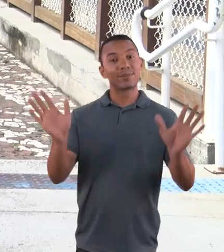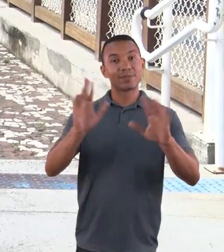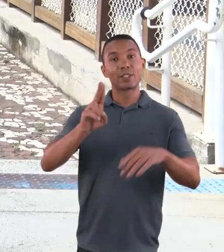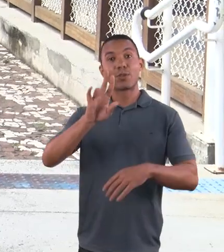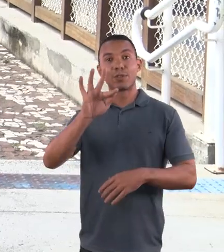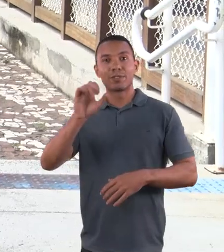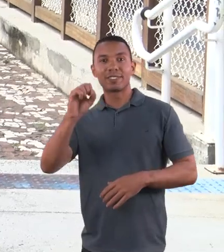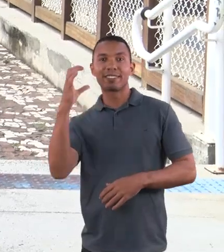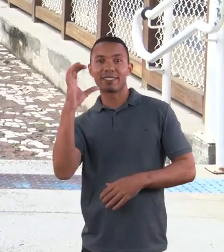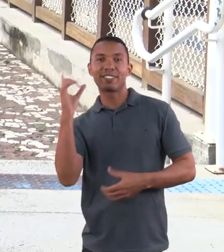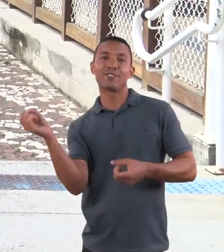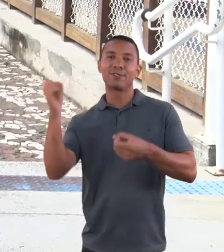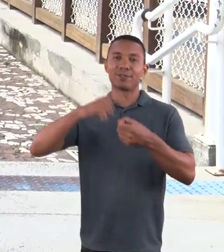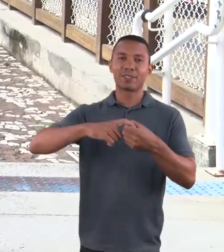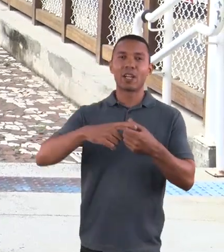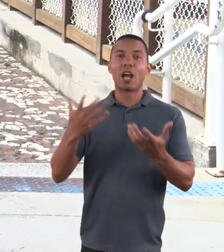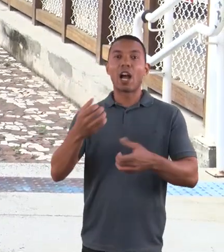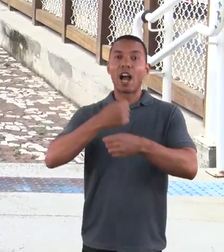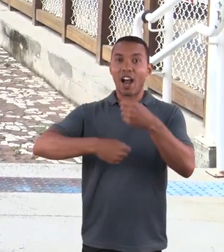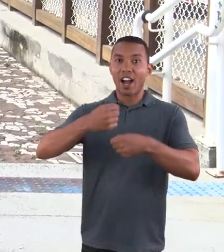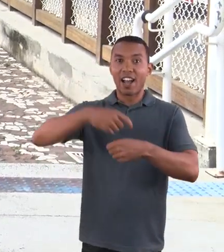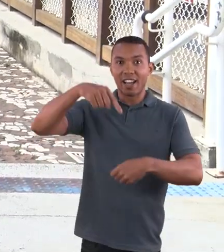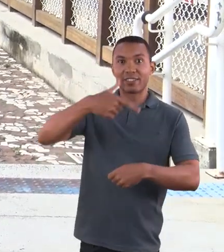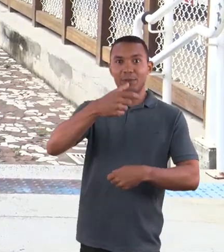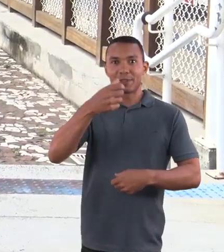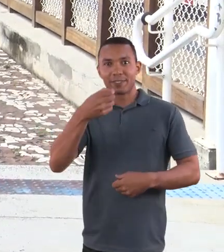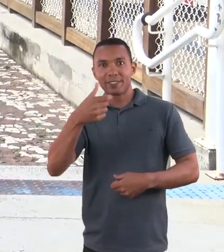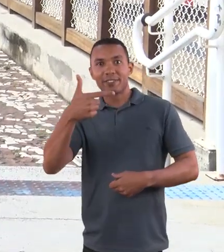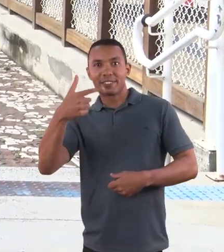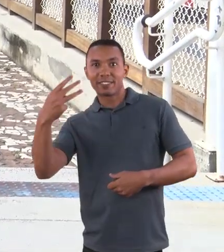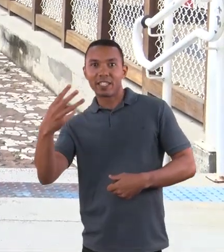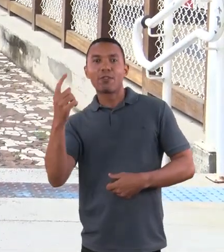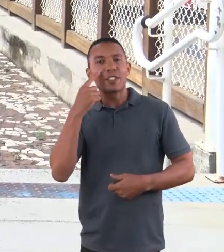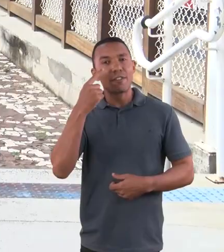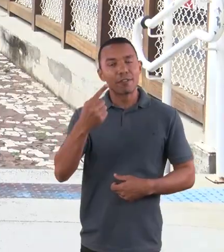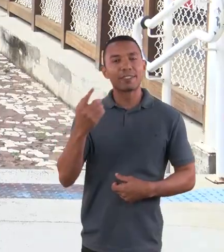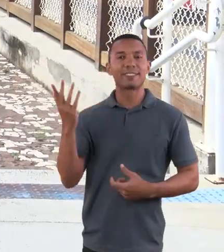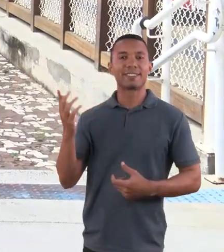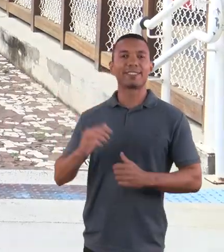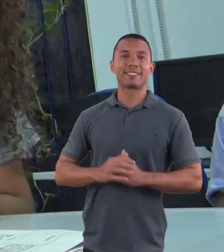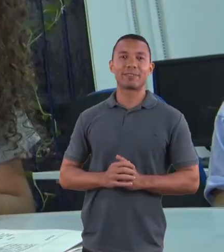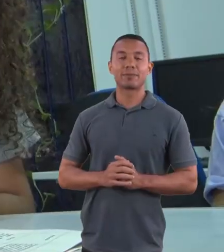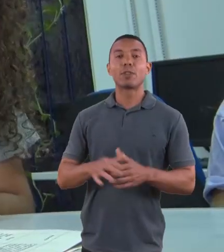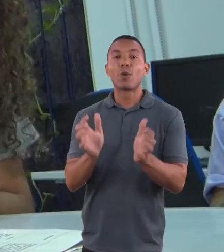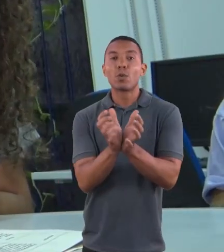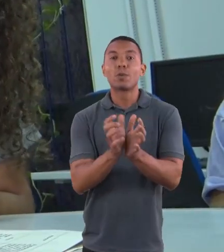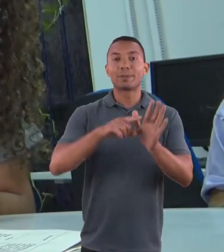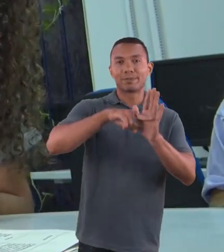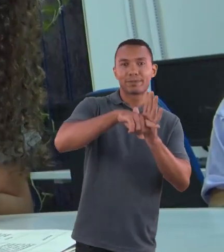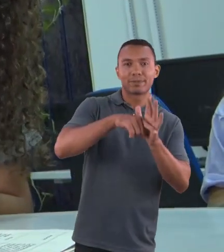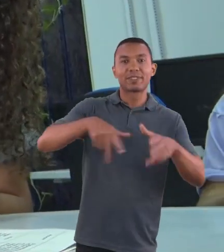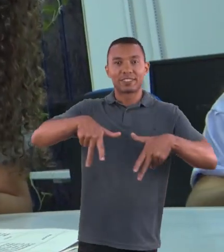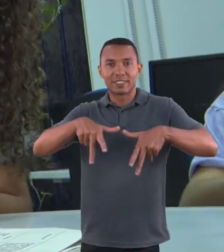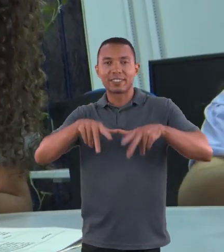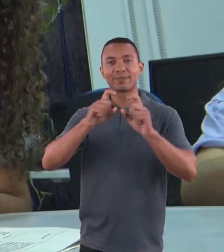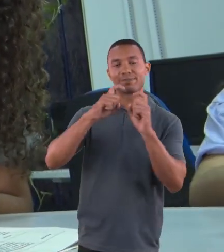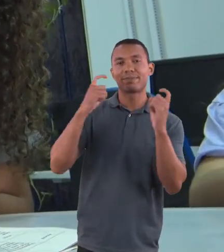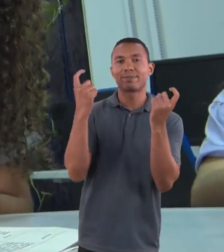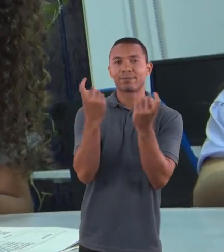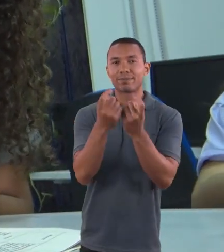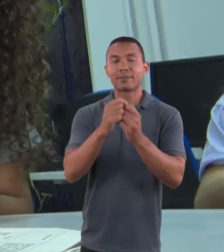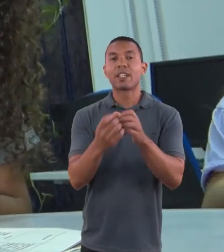Olá, a UF Ciência está de volta e no primeiro programa de 2023 você vai conferir. Grupo de pesquisa em gênero